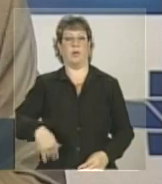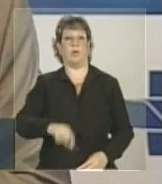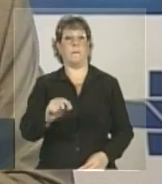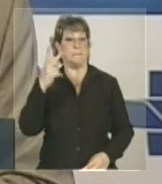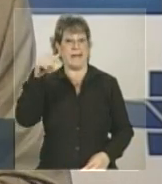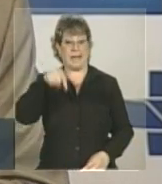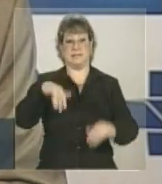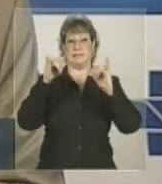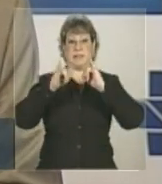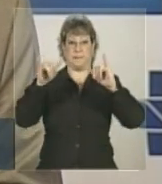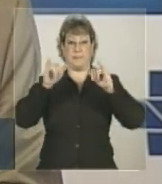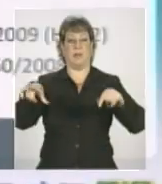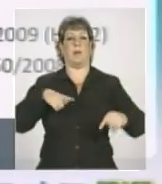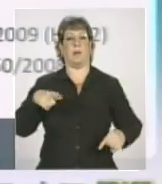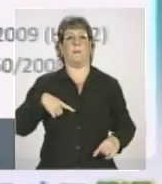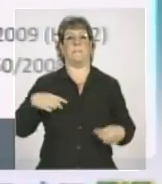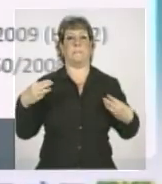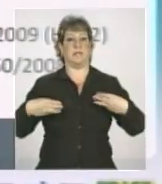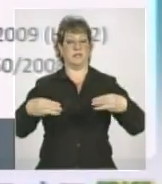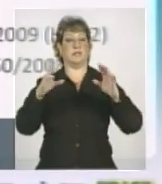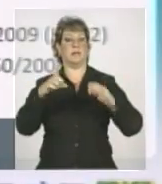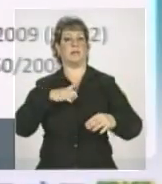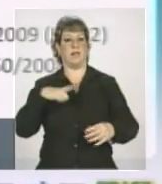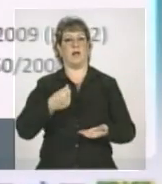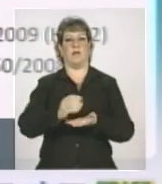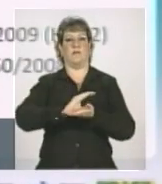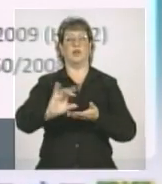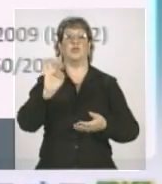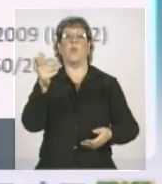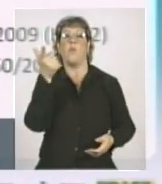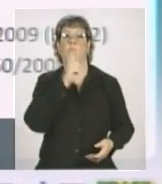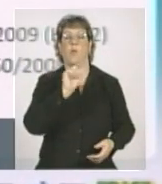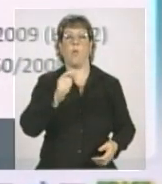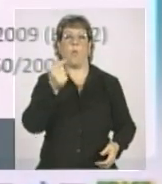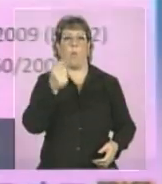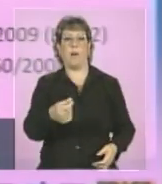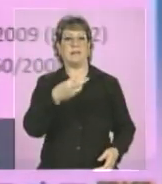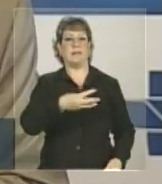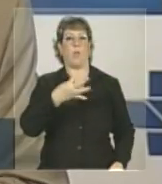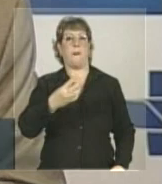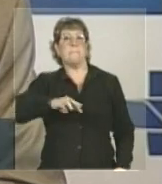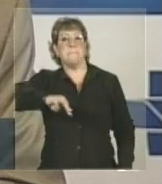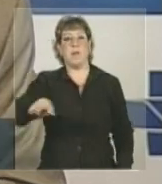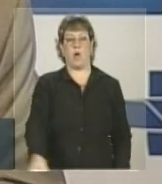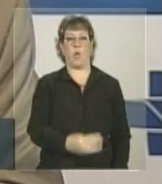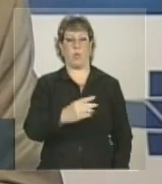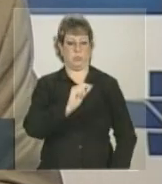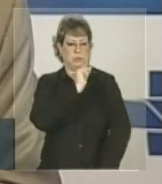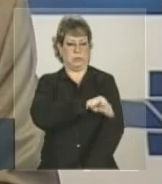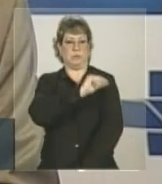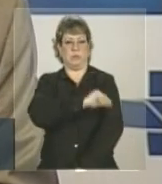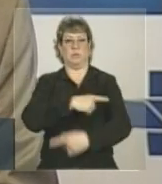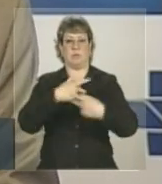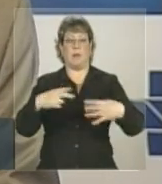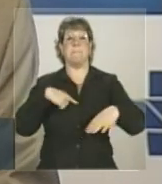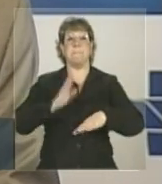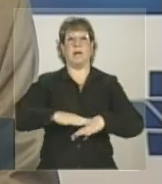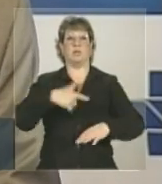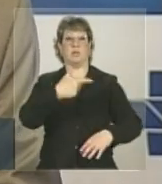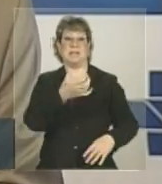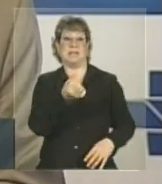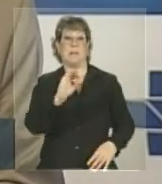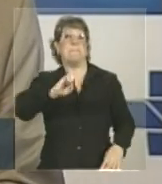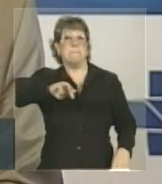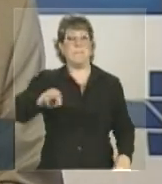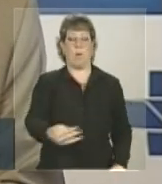Para essa campanha, o Ministério está investindo só na aquisição das quase 34 milhões de doses, né, mais de 260 milhões de